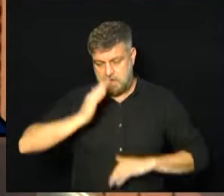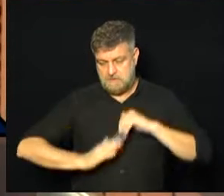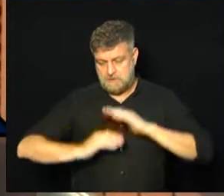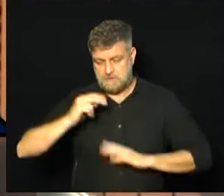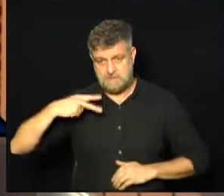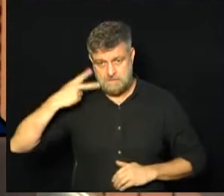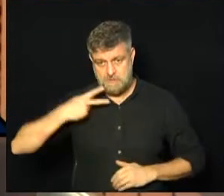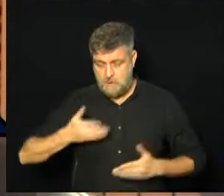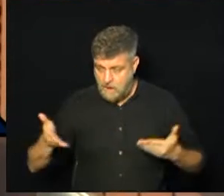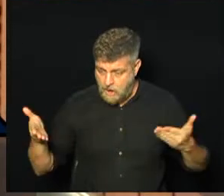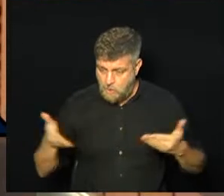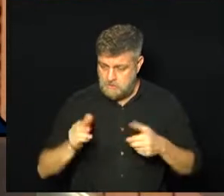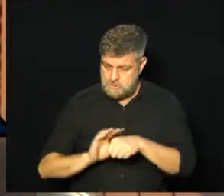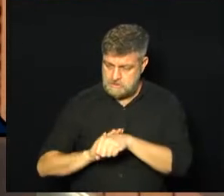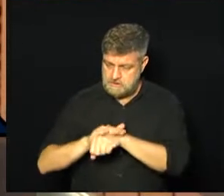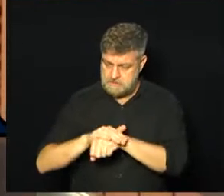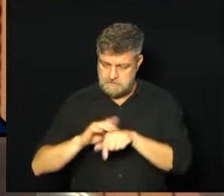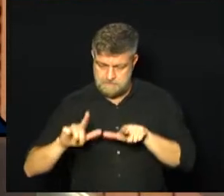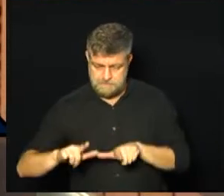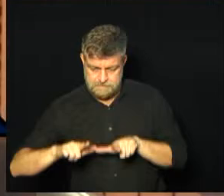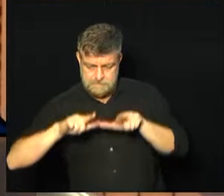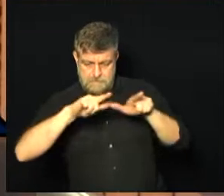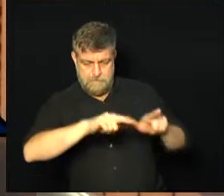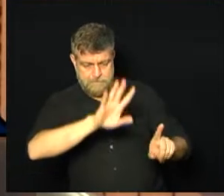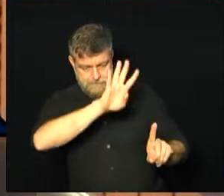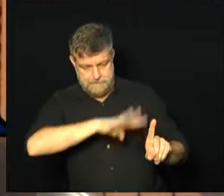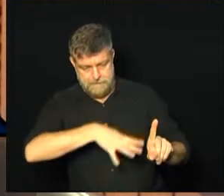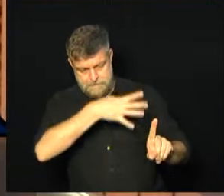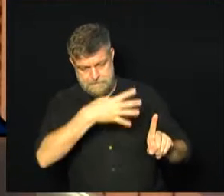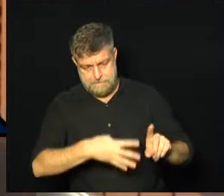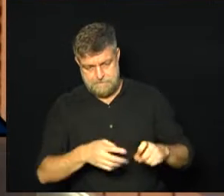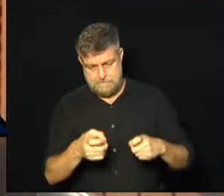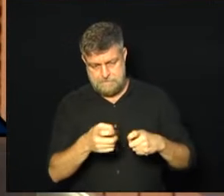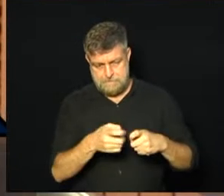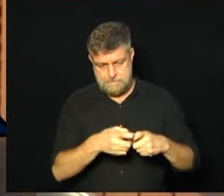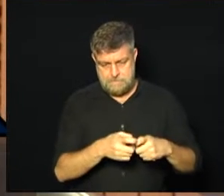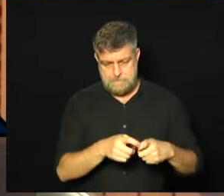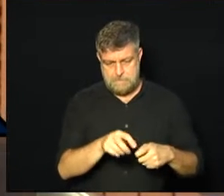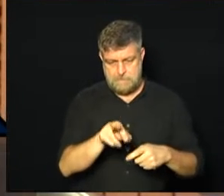aqui hoje, nessa noite, homenageando o Dr. Rubens Borges.